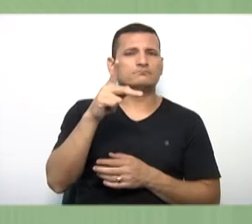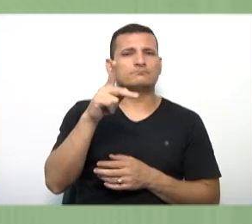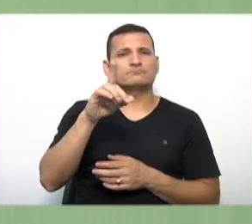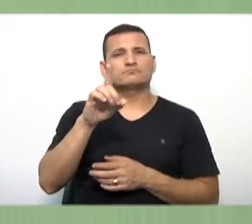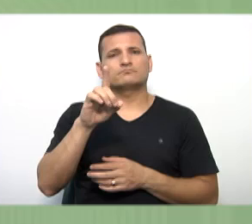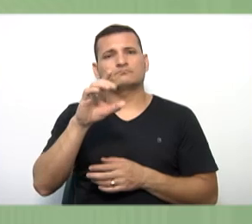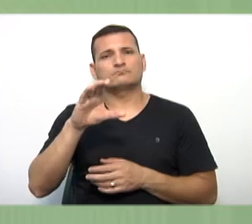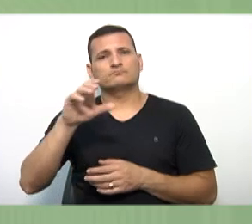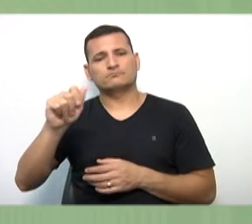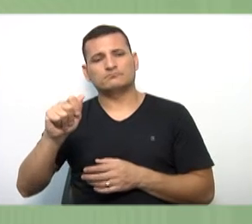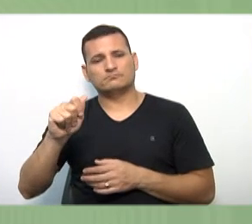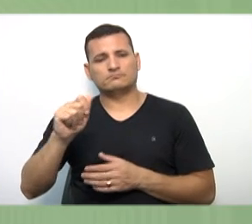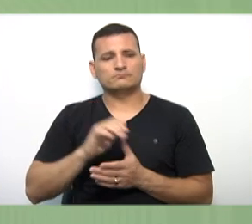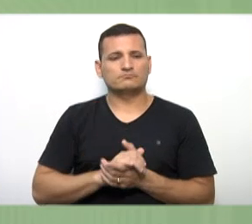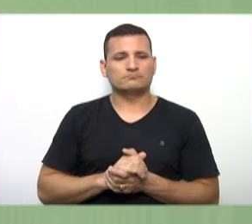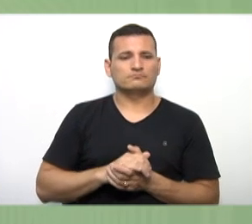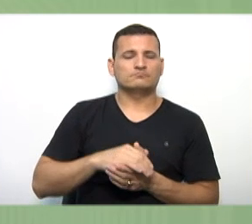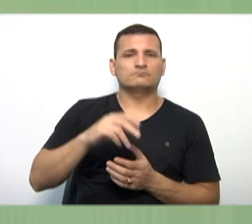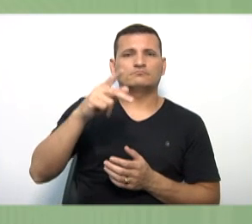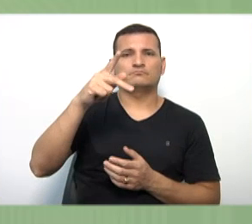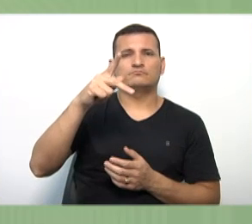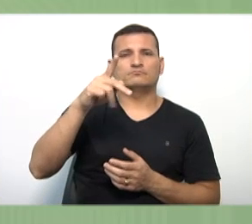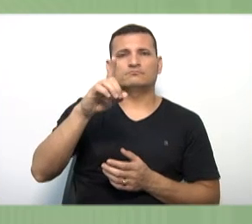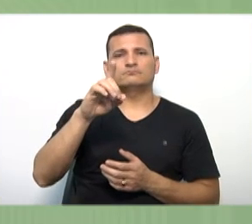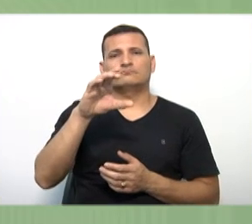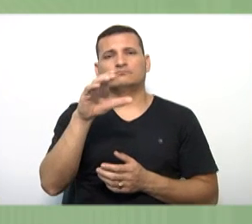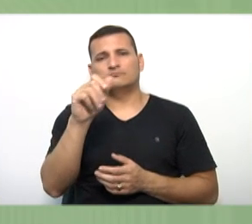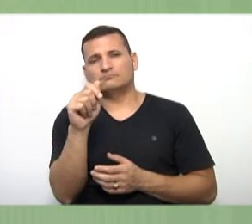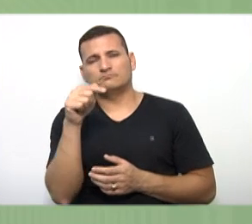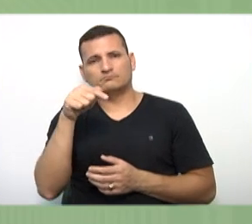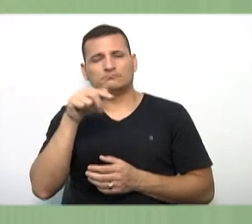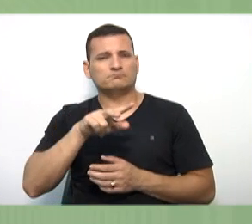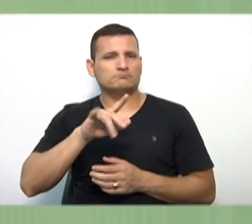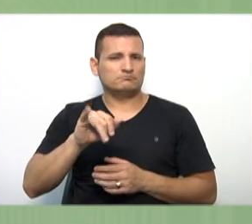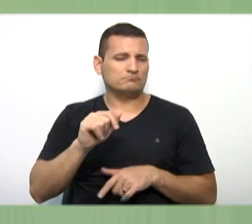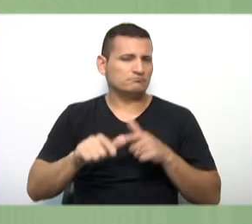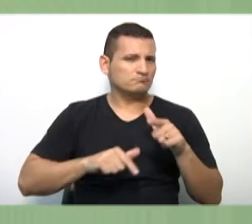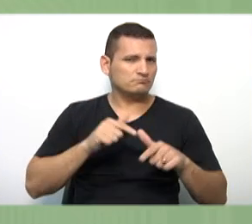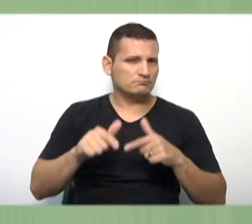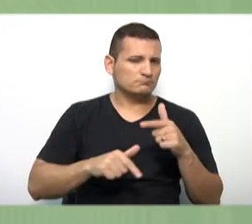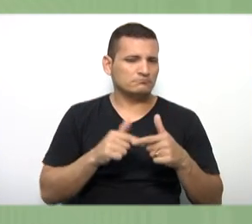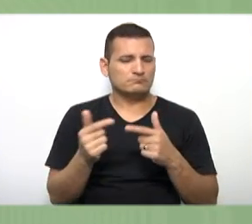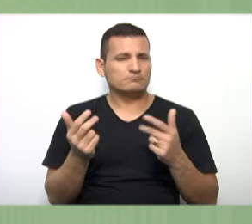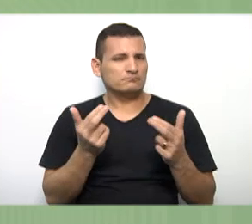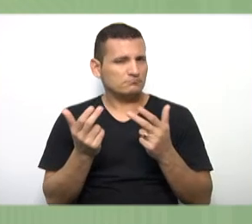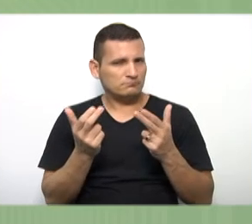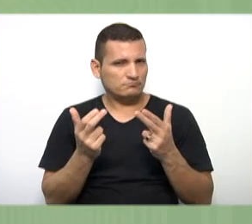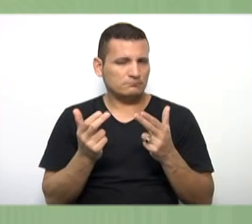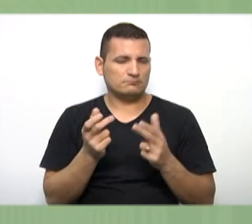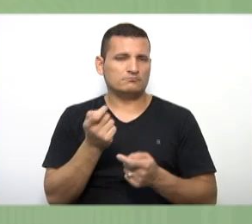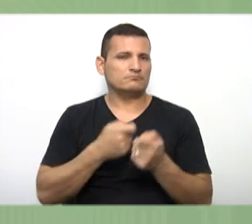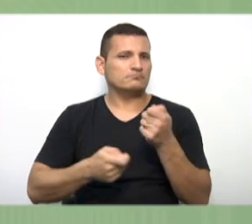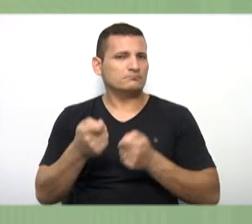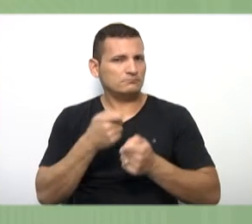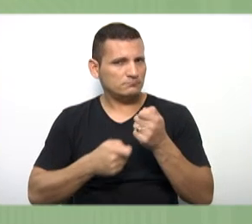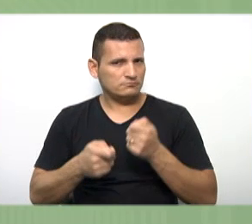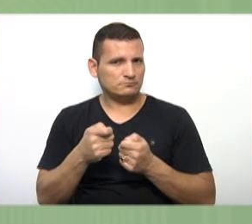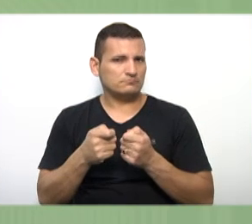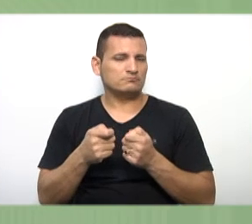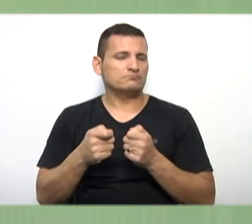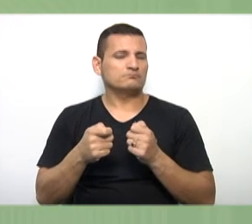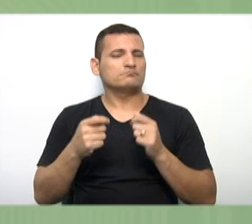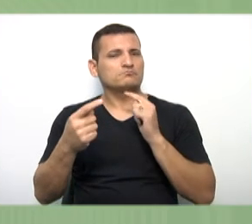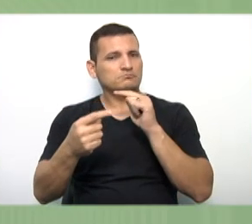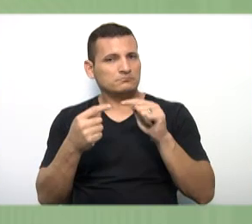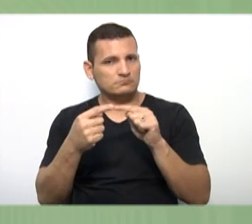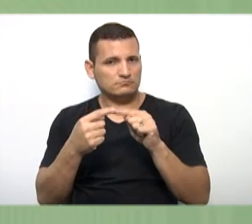ciclo PDCA? O ciclo PDCA ele vai trabalhar mais ou menos parecido com o ciclo da administração por objetivos.